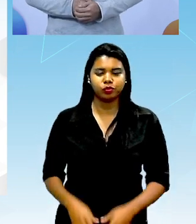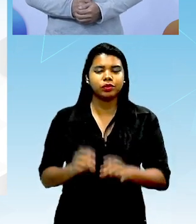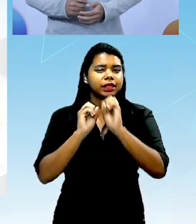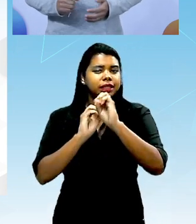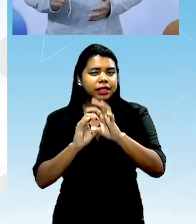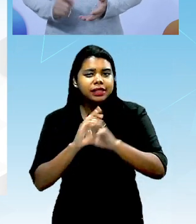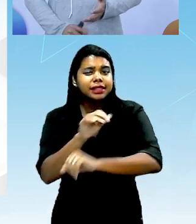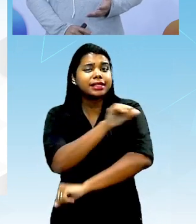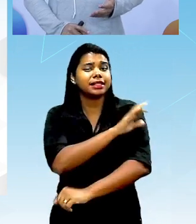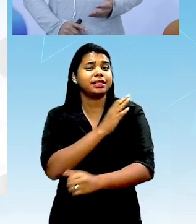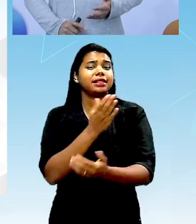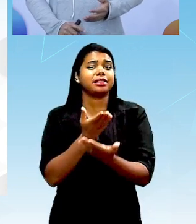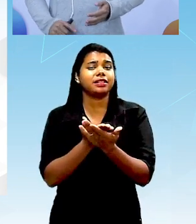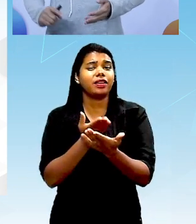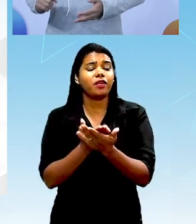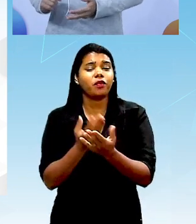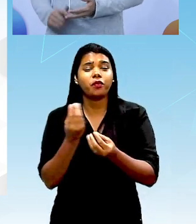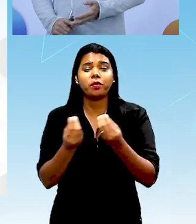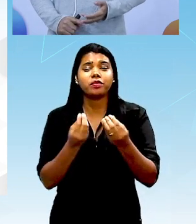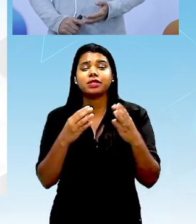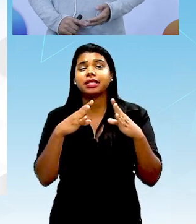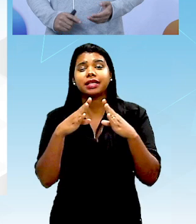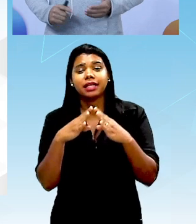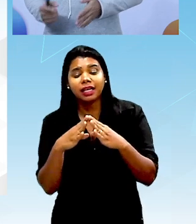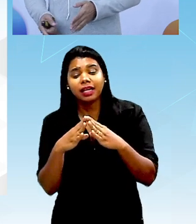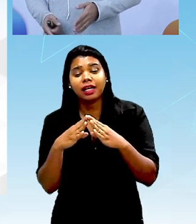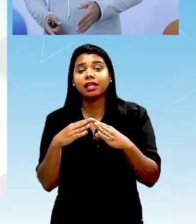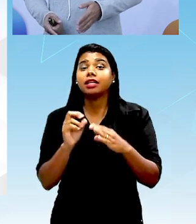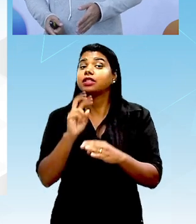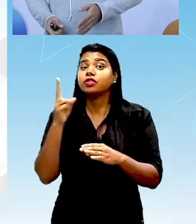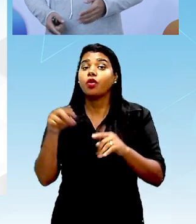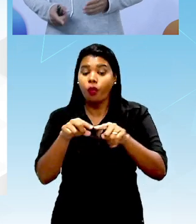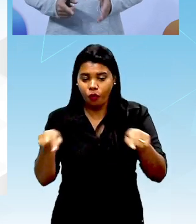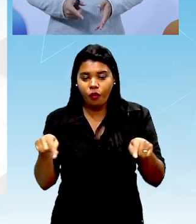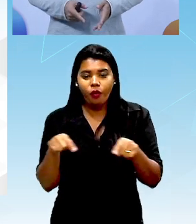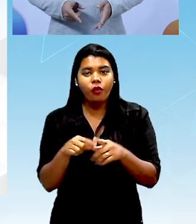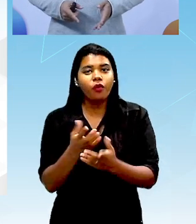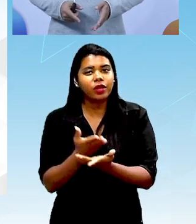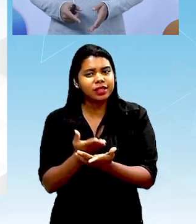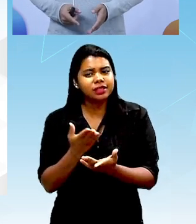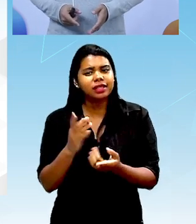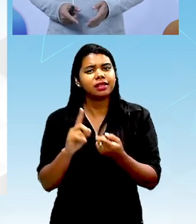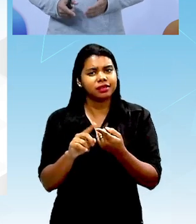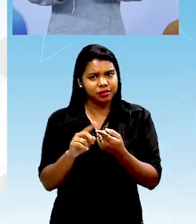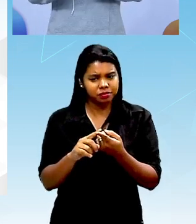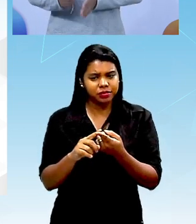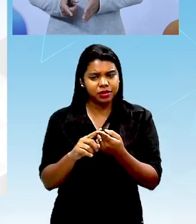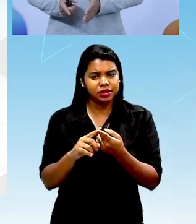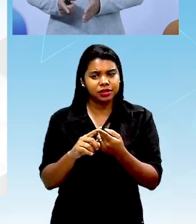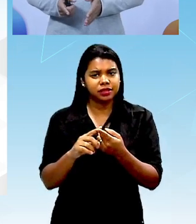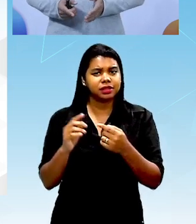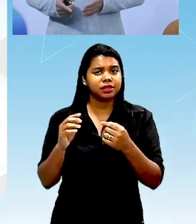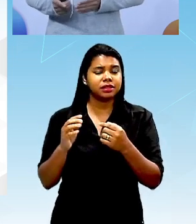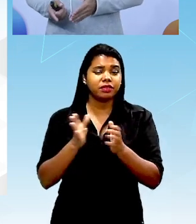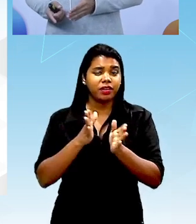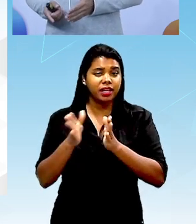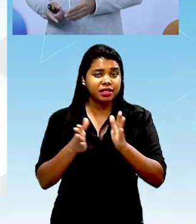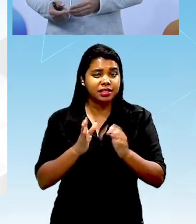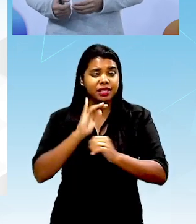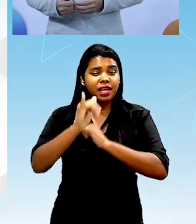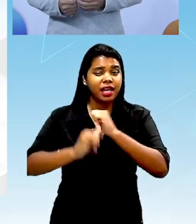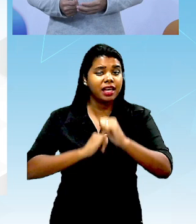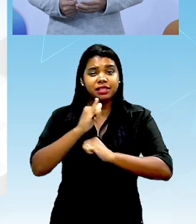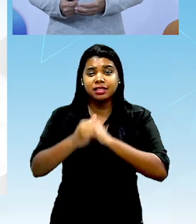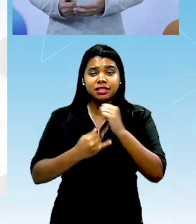teu aluno, seja tarefa de casa, tarefa de classe, se tua escola tiver acesso à internet, você vai mostrar como